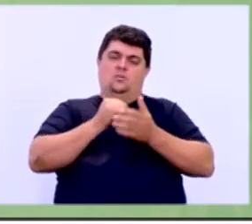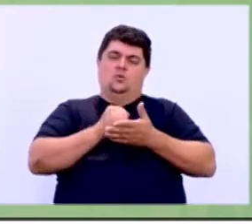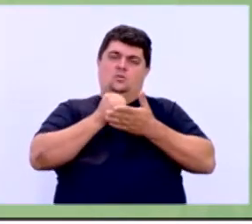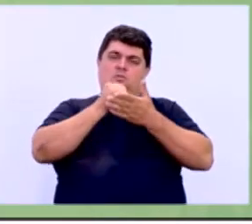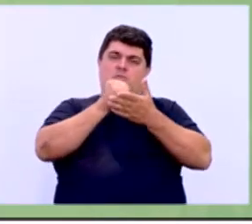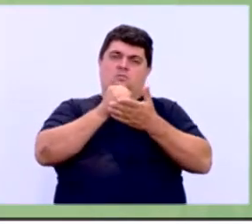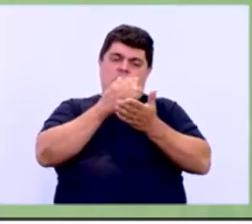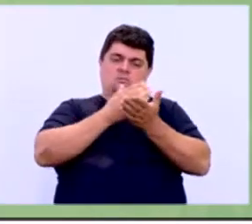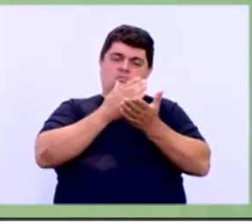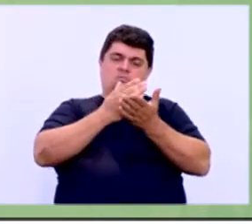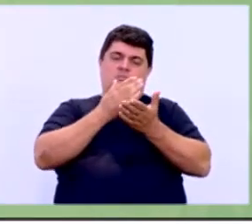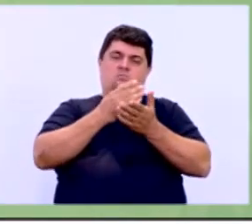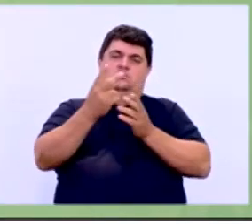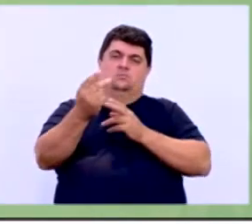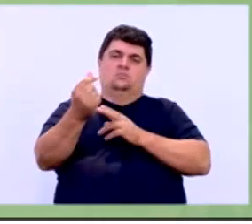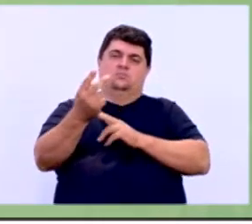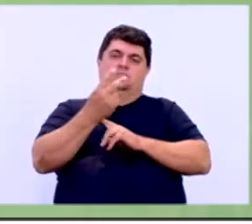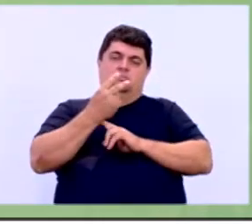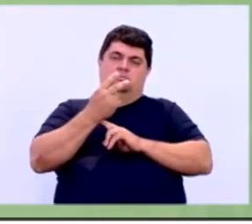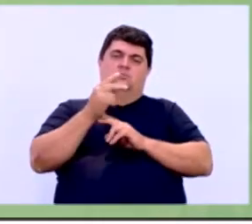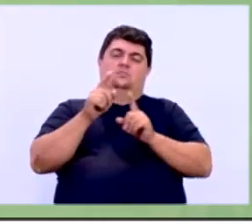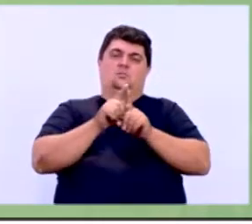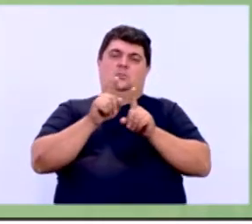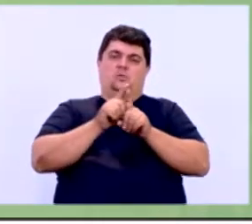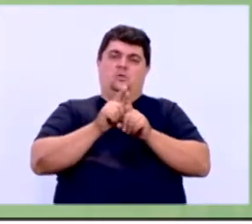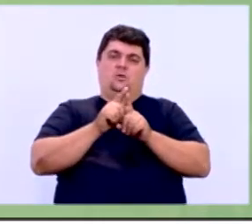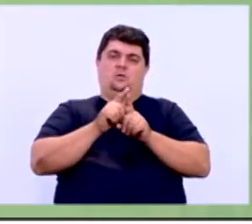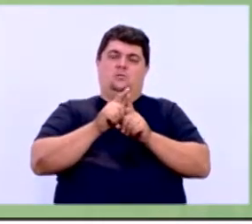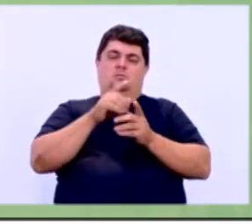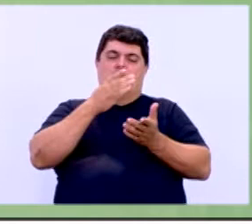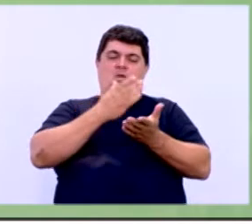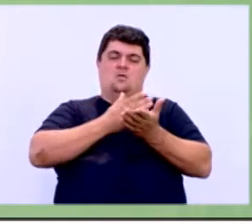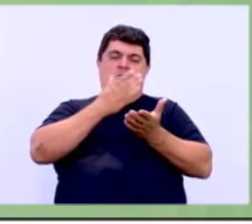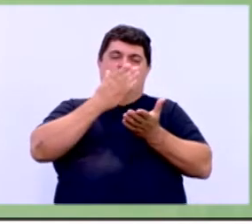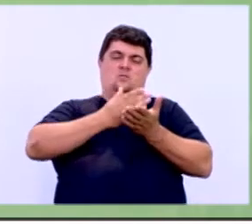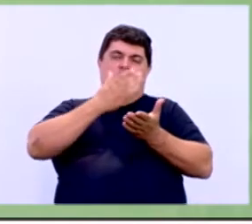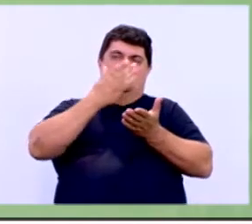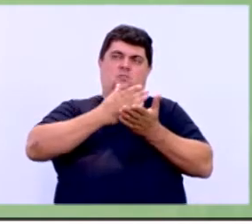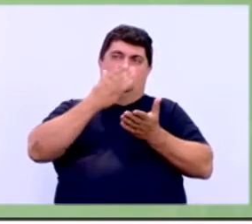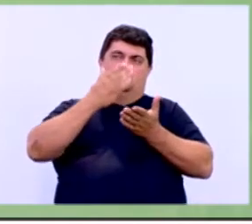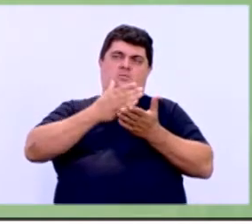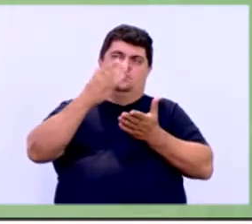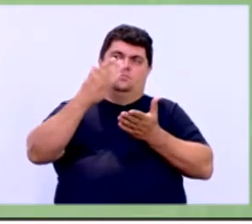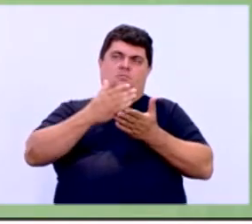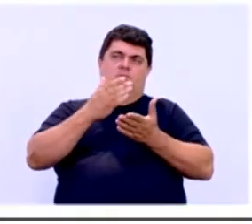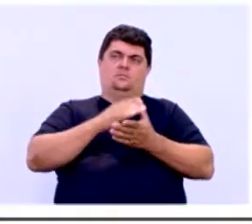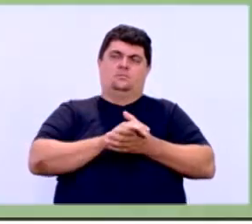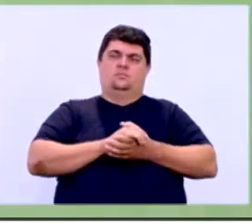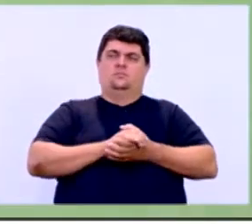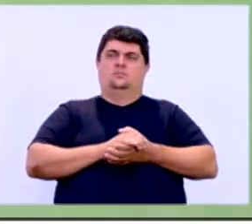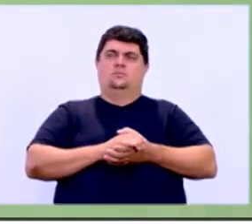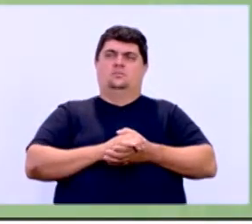o financiamento da empresa, que ele vende insumos, né? Que ele vende matéria-prima. Tá?